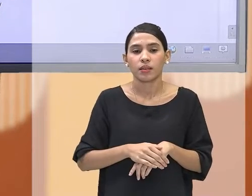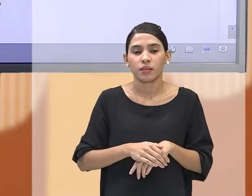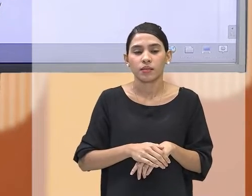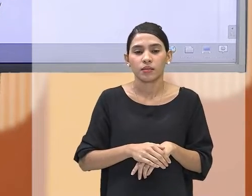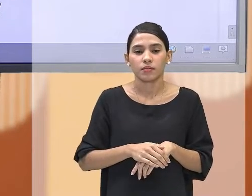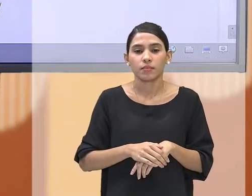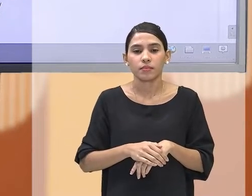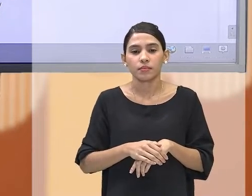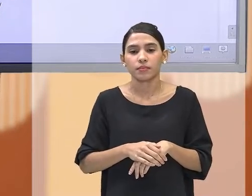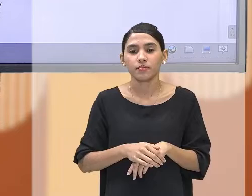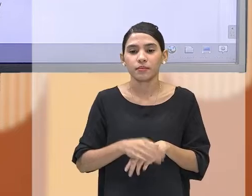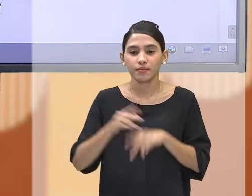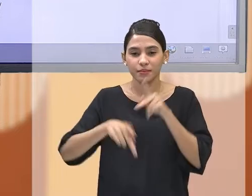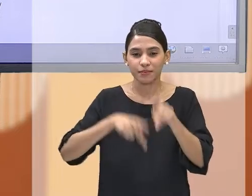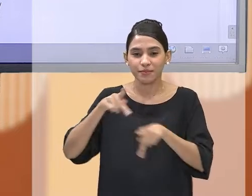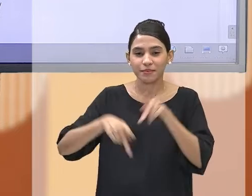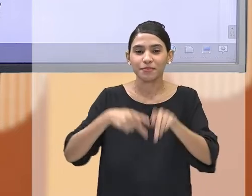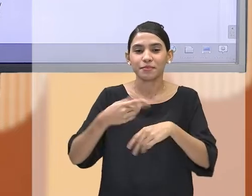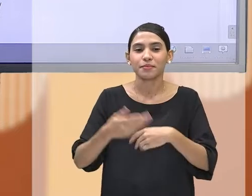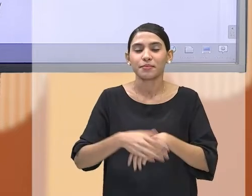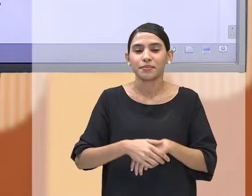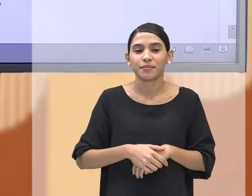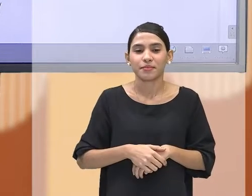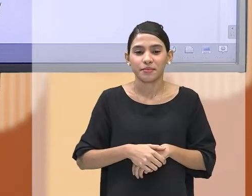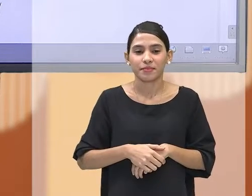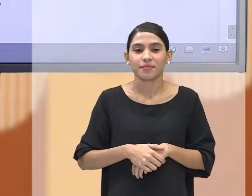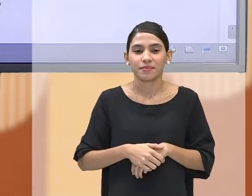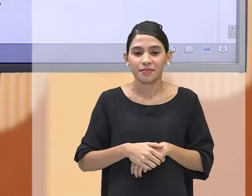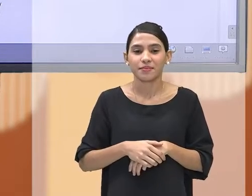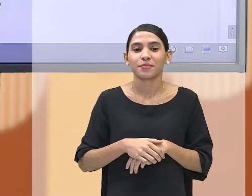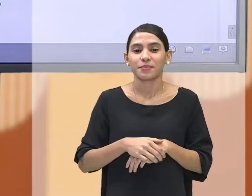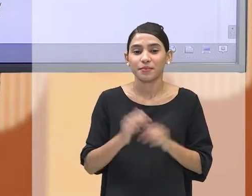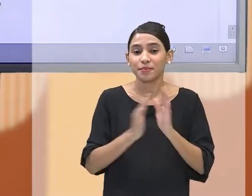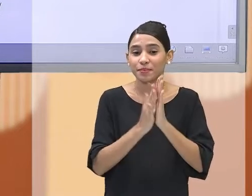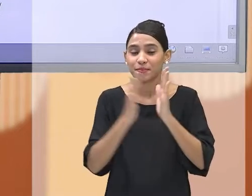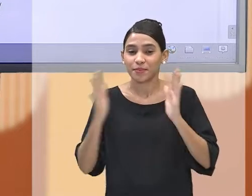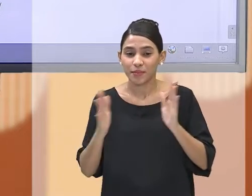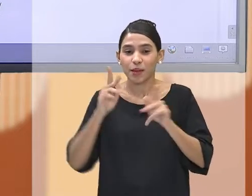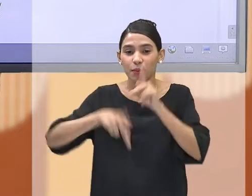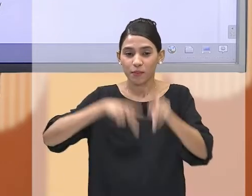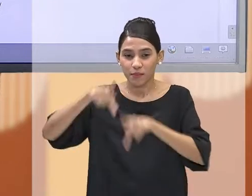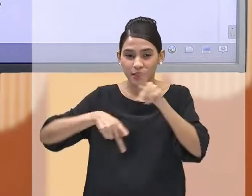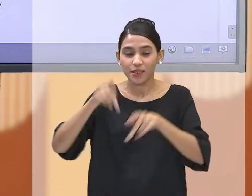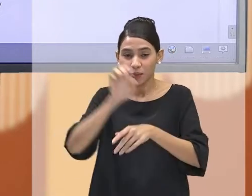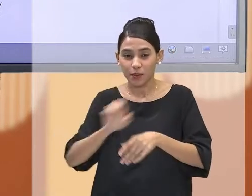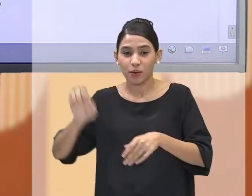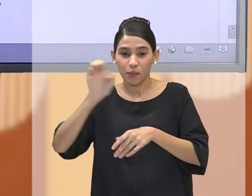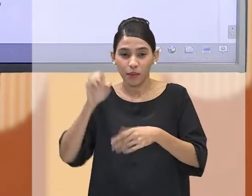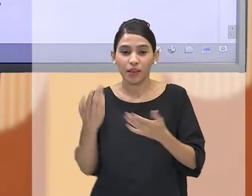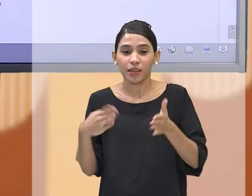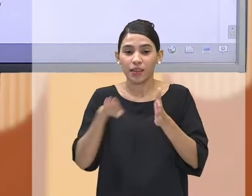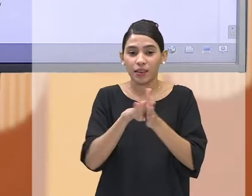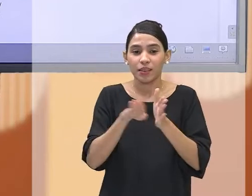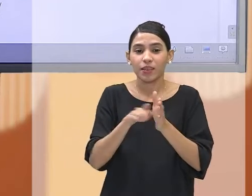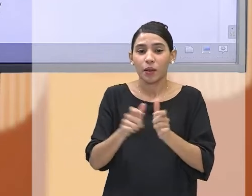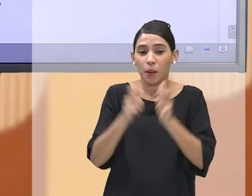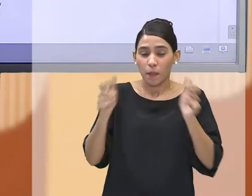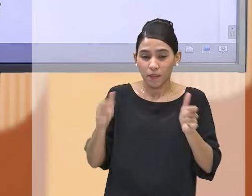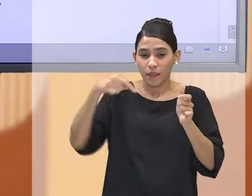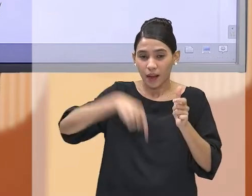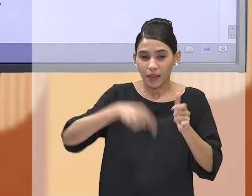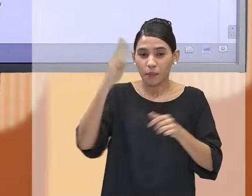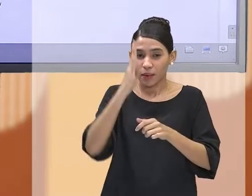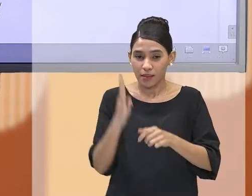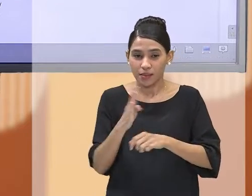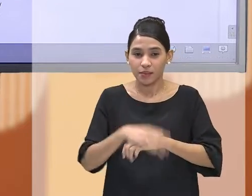embranquecimento da população brasileira. Então, aí, ao longo dos séculos, a população europeia acabou vindo em massa para o nosso